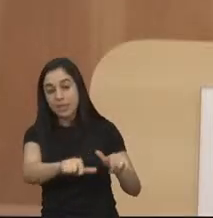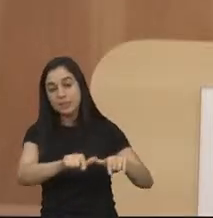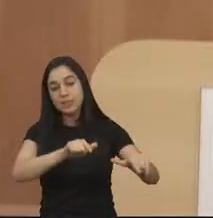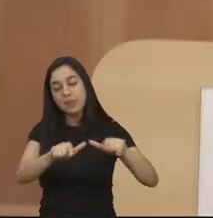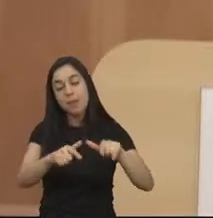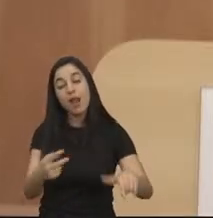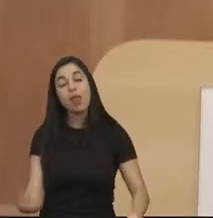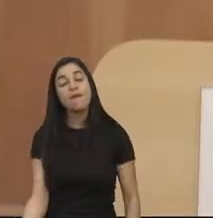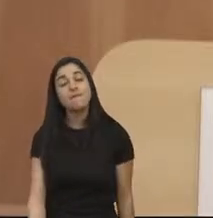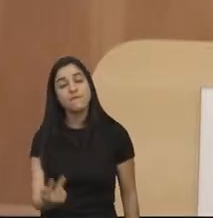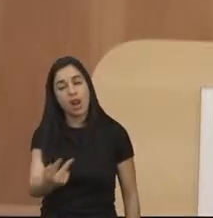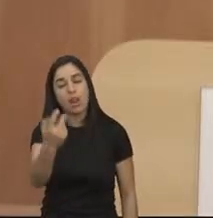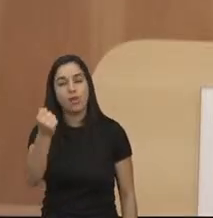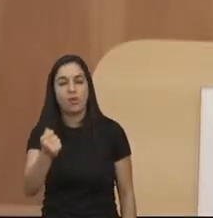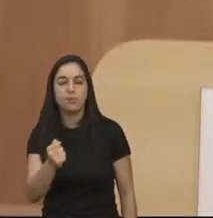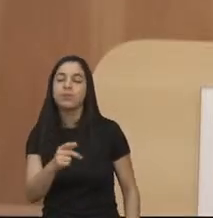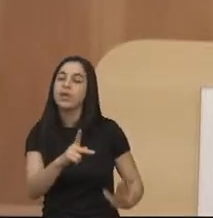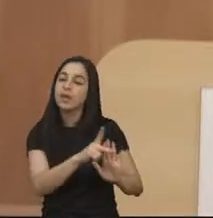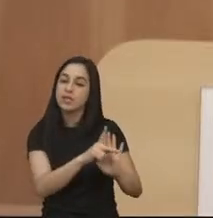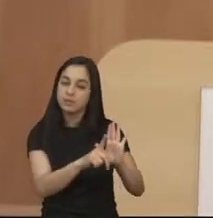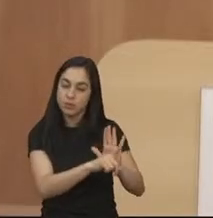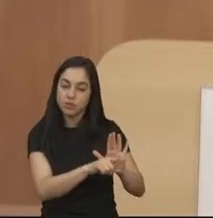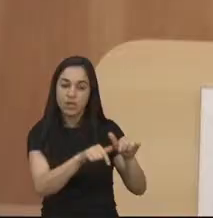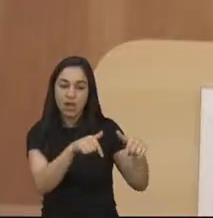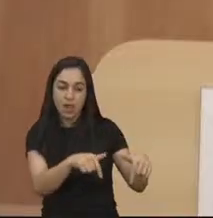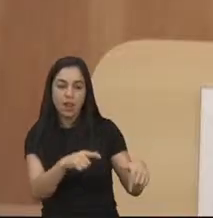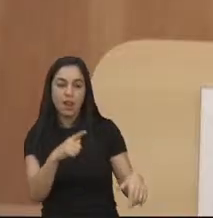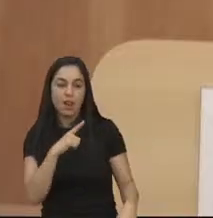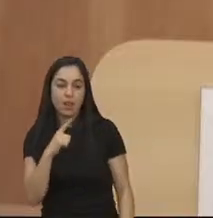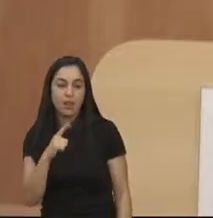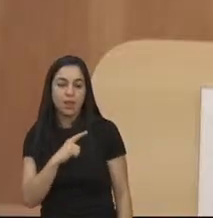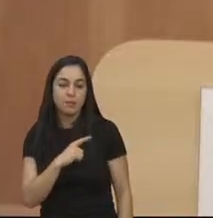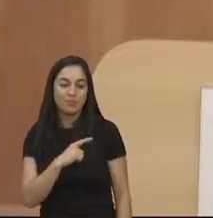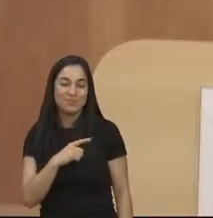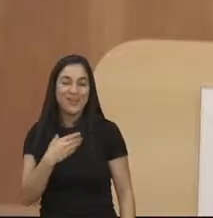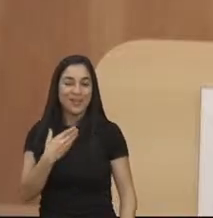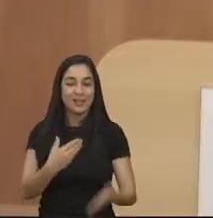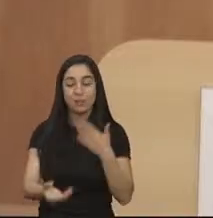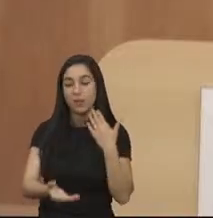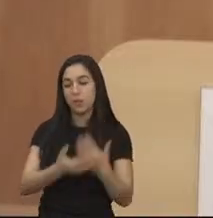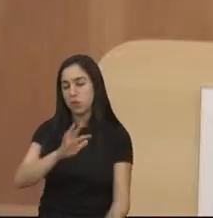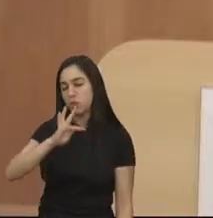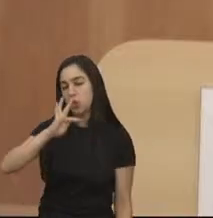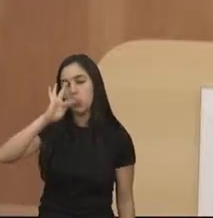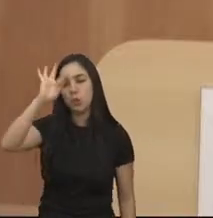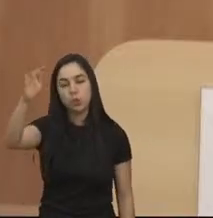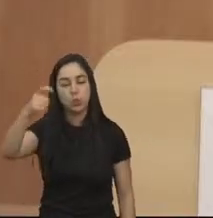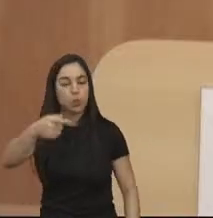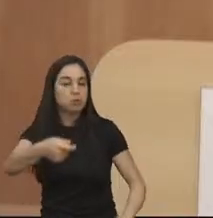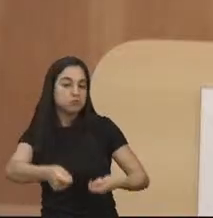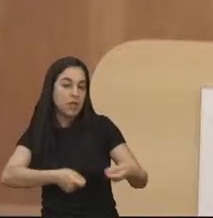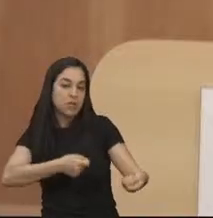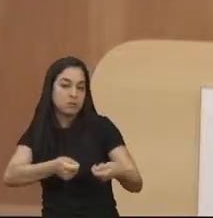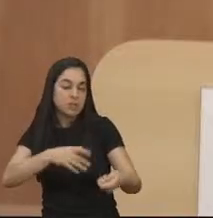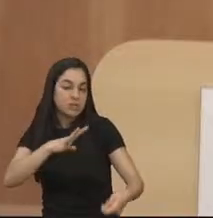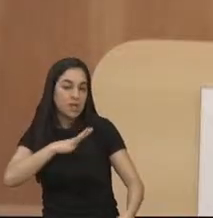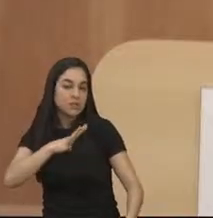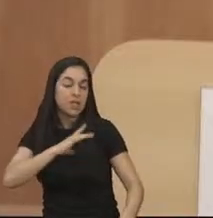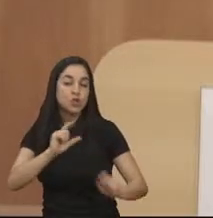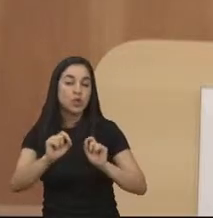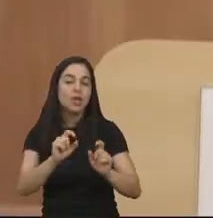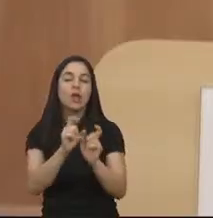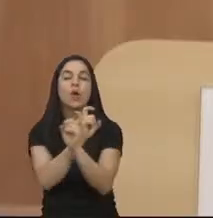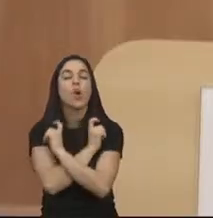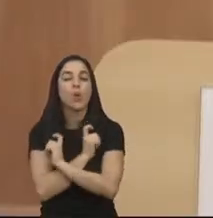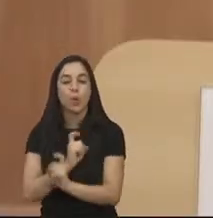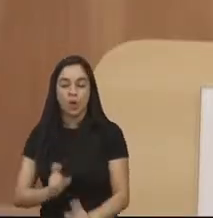programa fica, e a gente, independente de quem vem futuramente para administrar a cidade, que os agentes